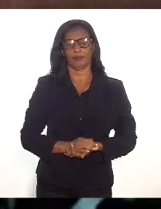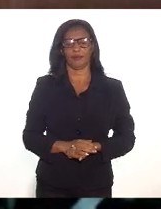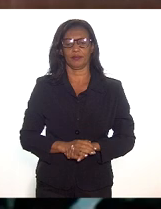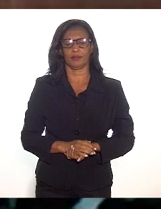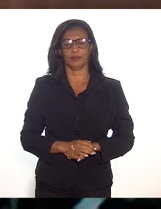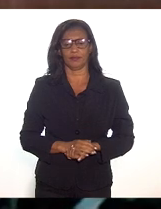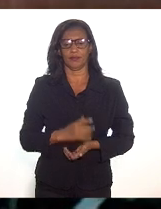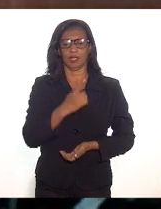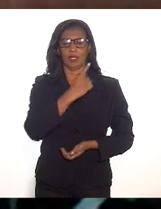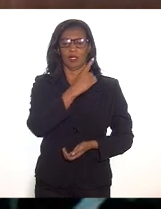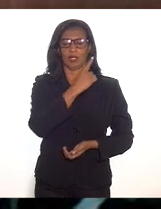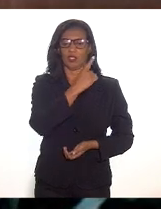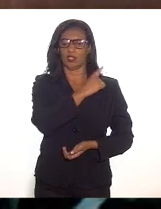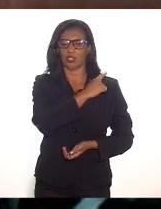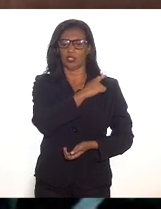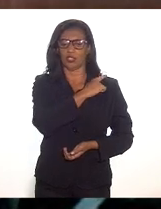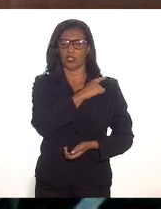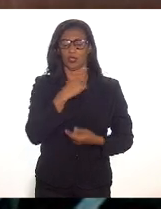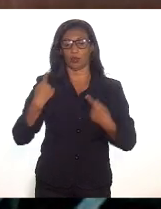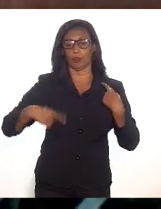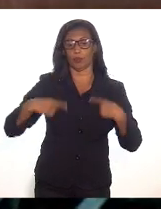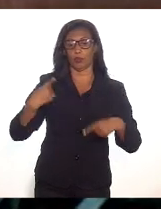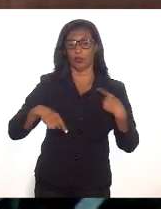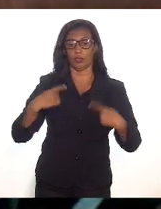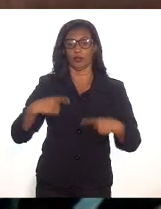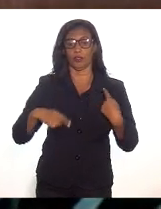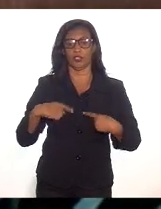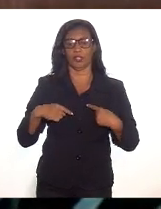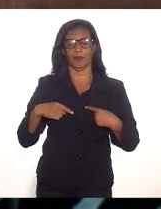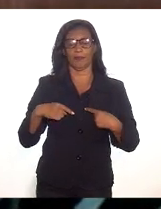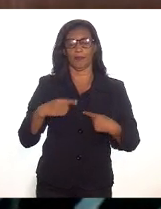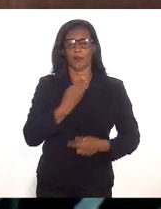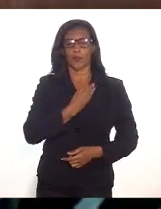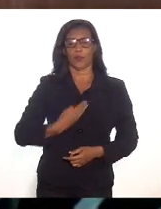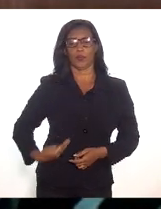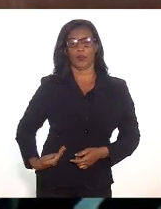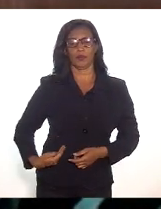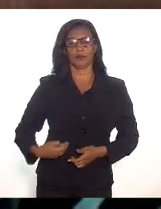na gestão da política pública